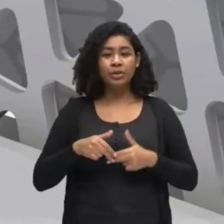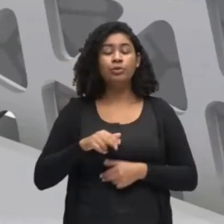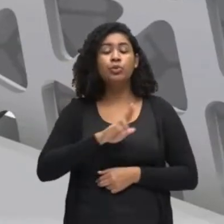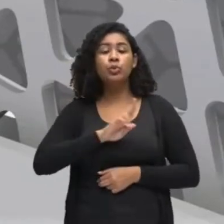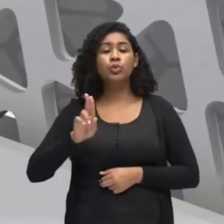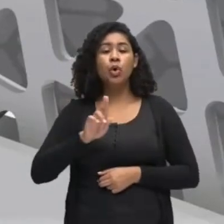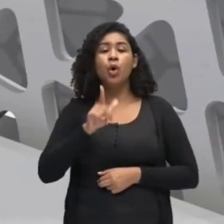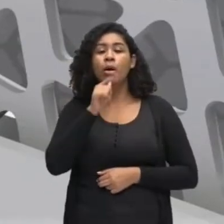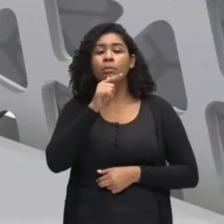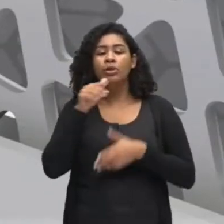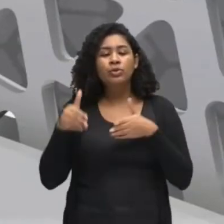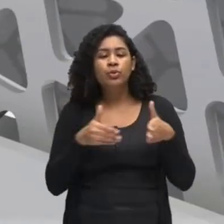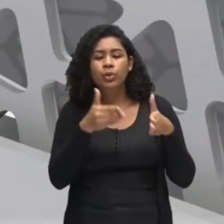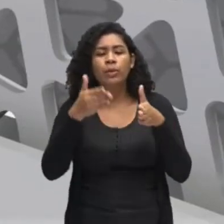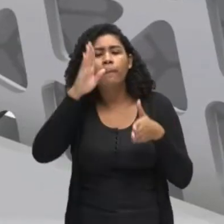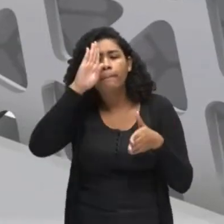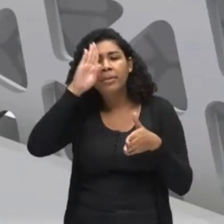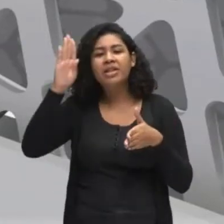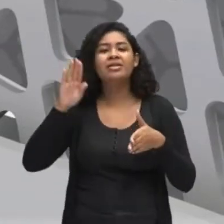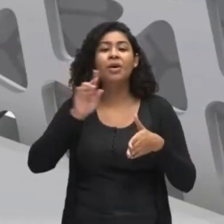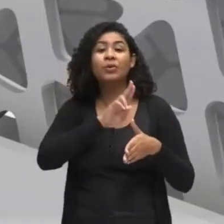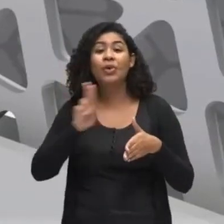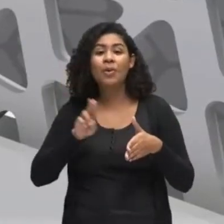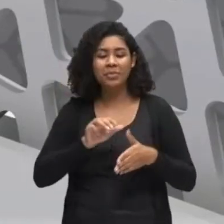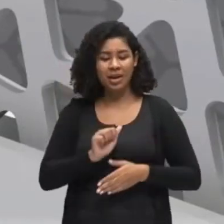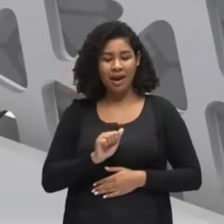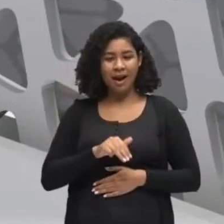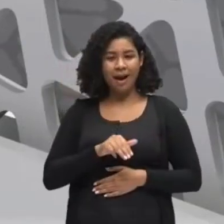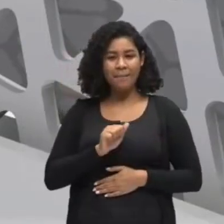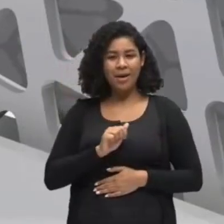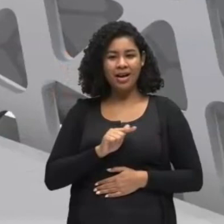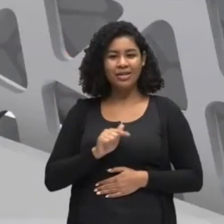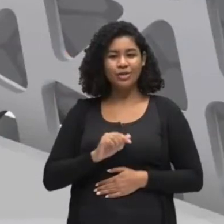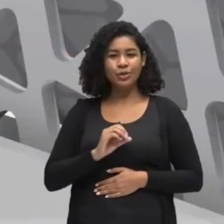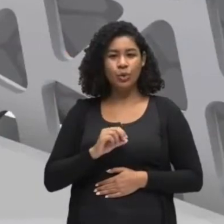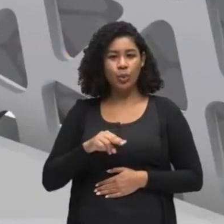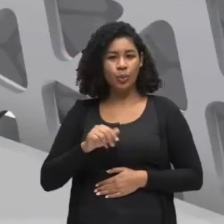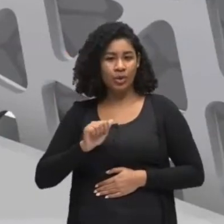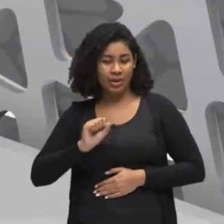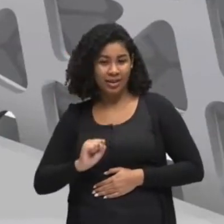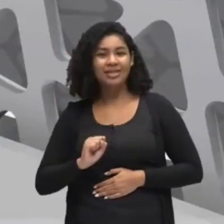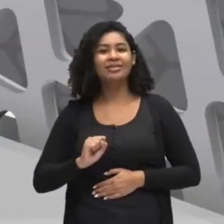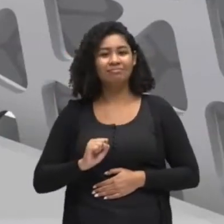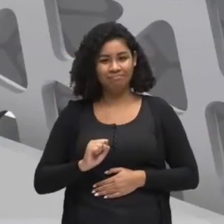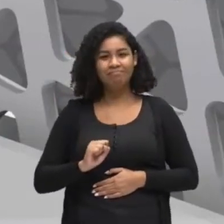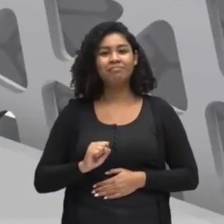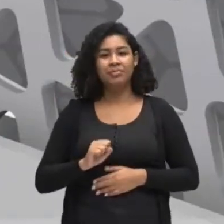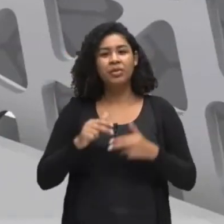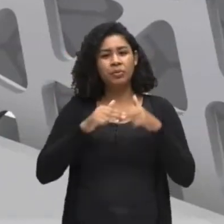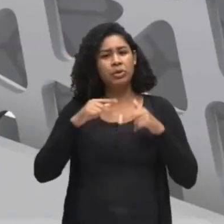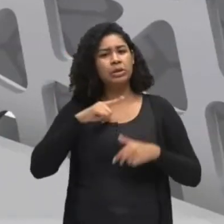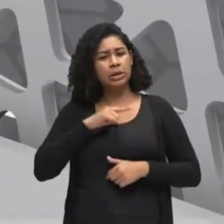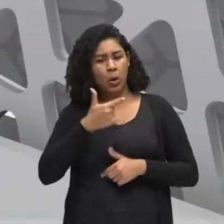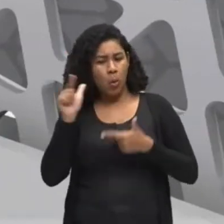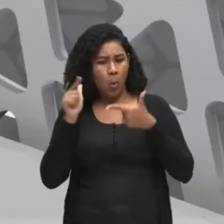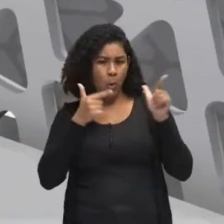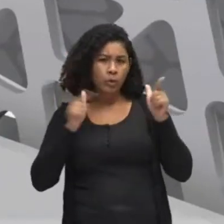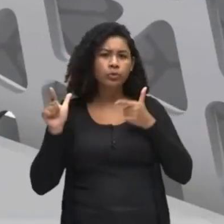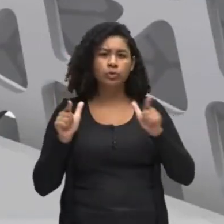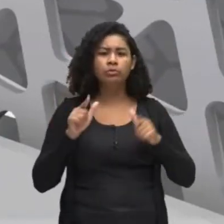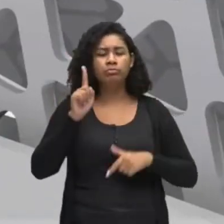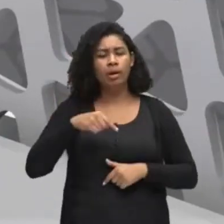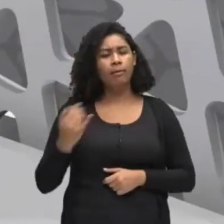principal? Rio Amazonas. Viram aí? Ele também viu o Rio Negro, o Rio Madeira, que são dois grandes rios também que formam a nossa